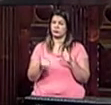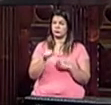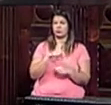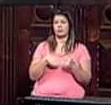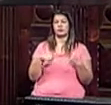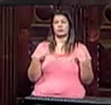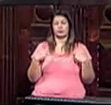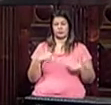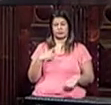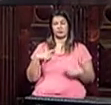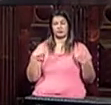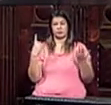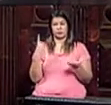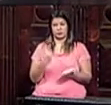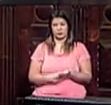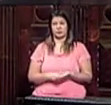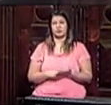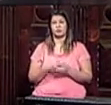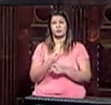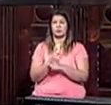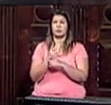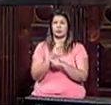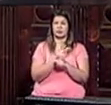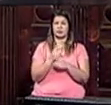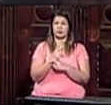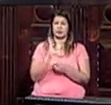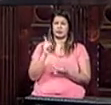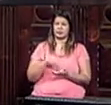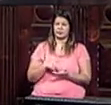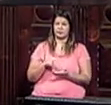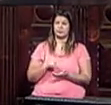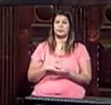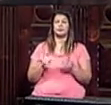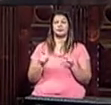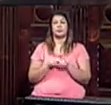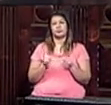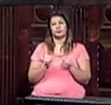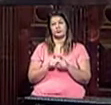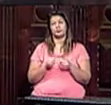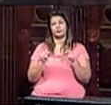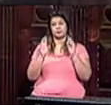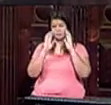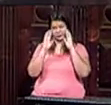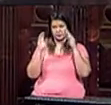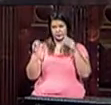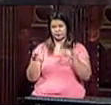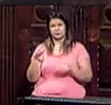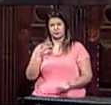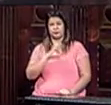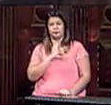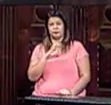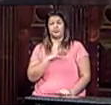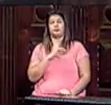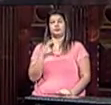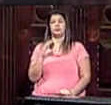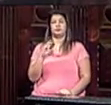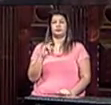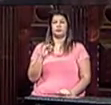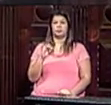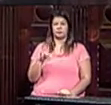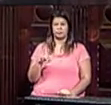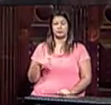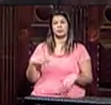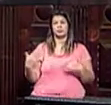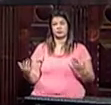um compromisso de buscar a verdade, essa verdade também tem que ser dirigida aos policiais civis. Então,